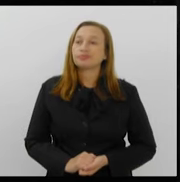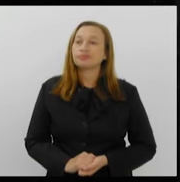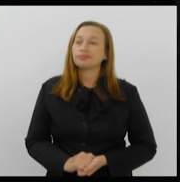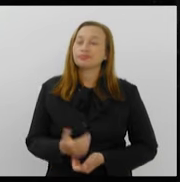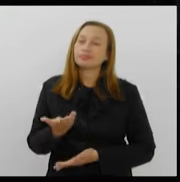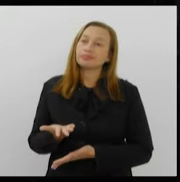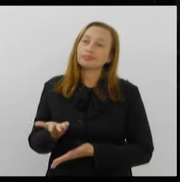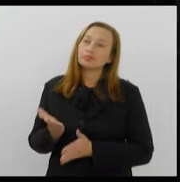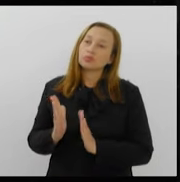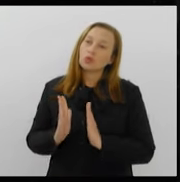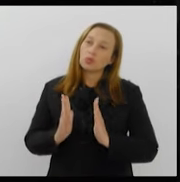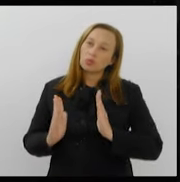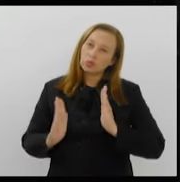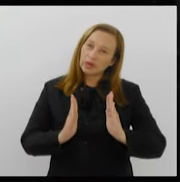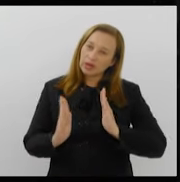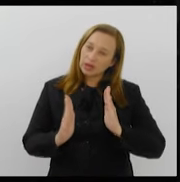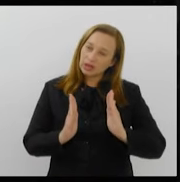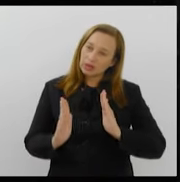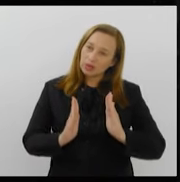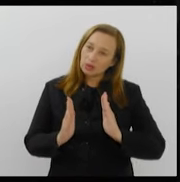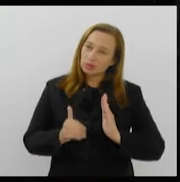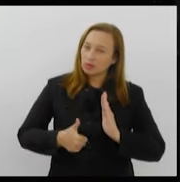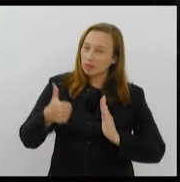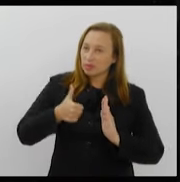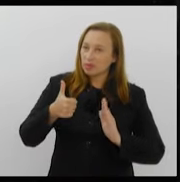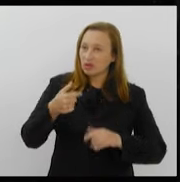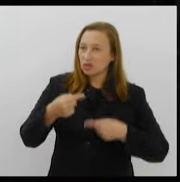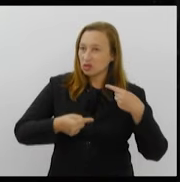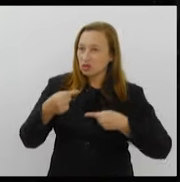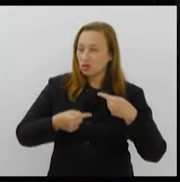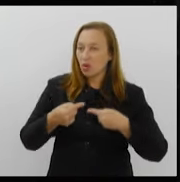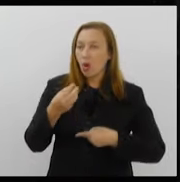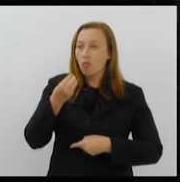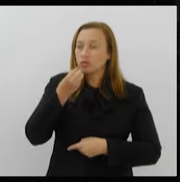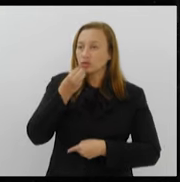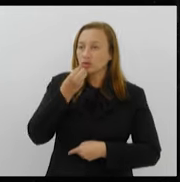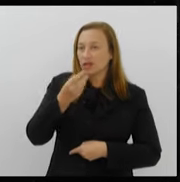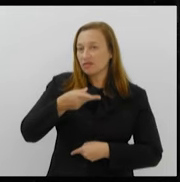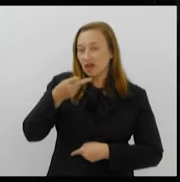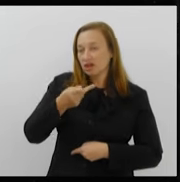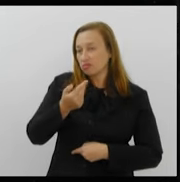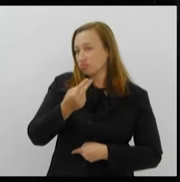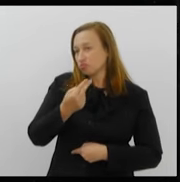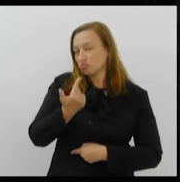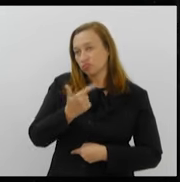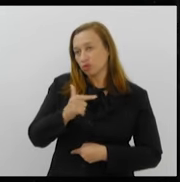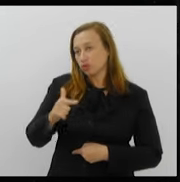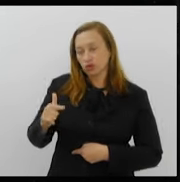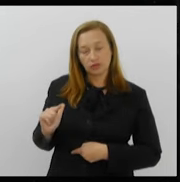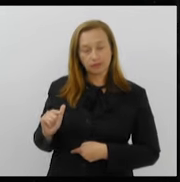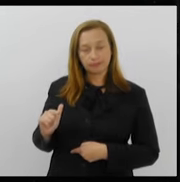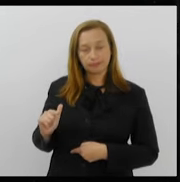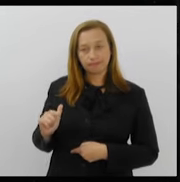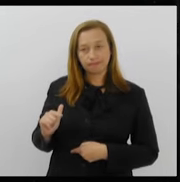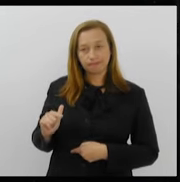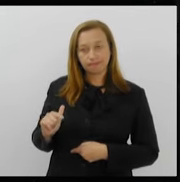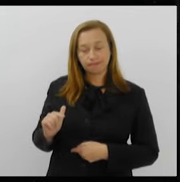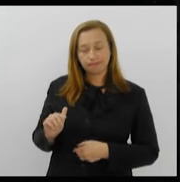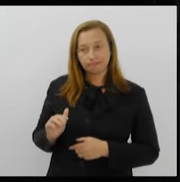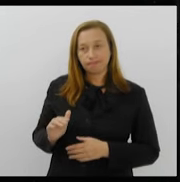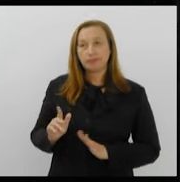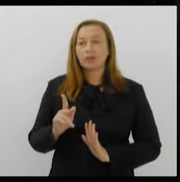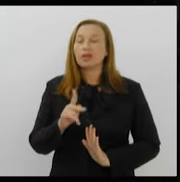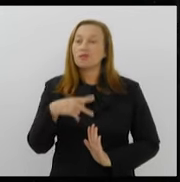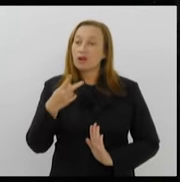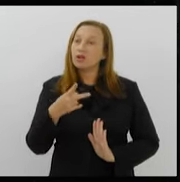época da primeira discussão, eu não tive a oportunidade de abordar um pouco desse